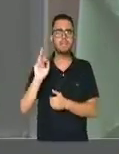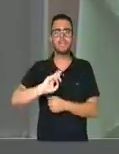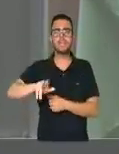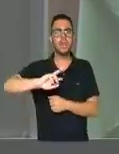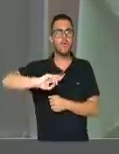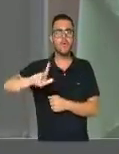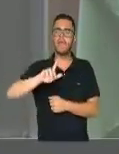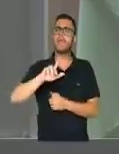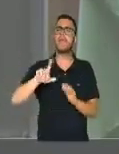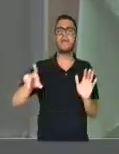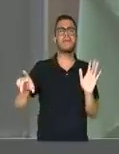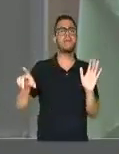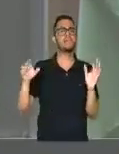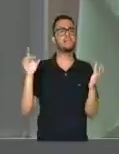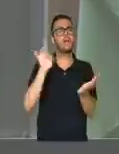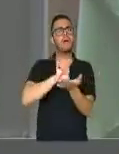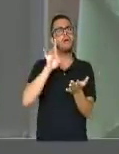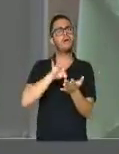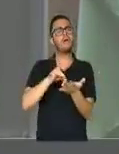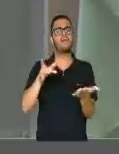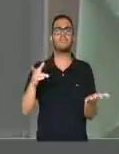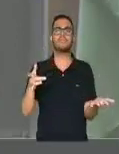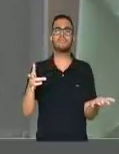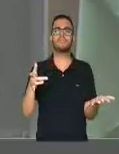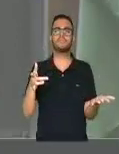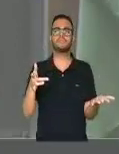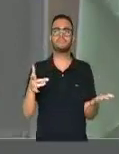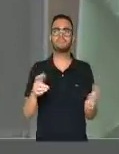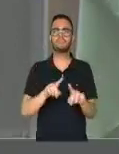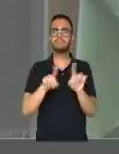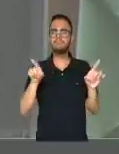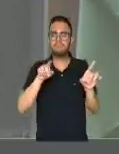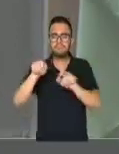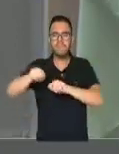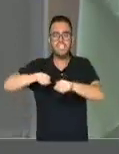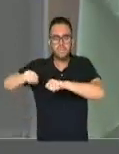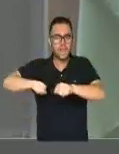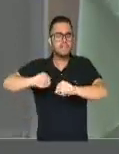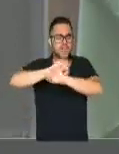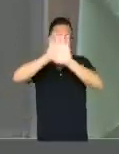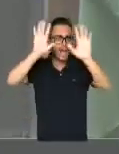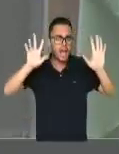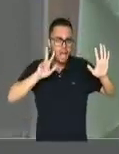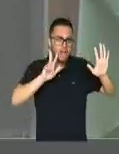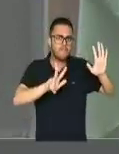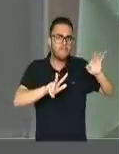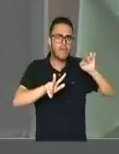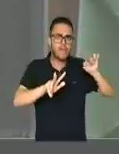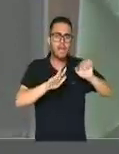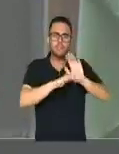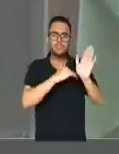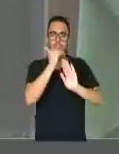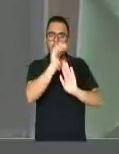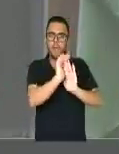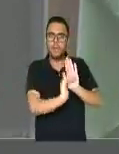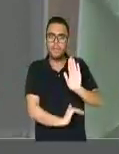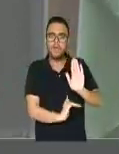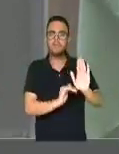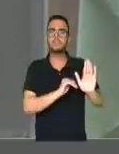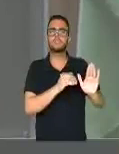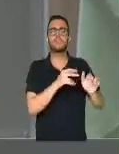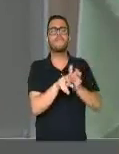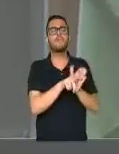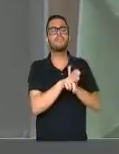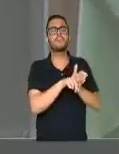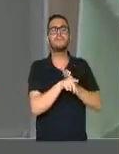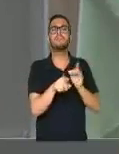numa articulação clara, depois de todo o processo de investigação, depois do processo da